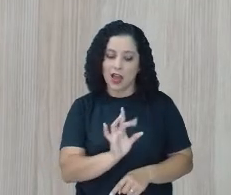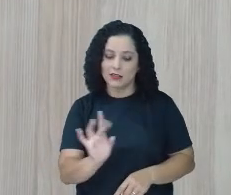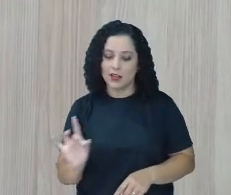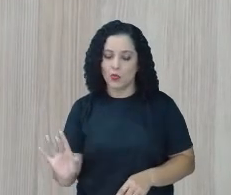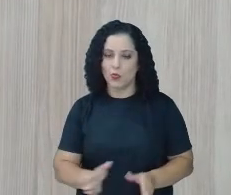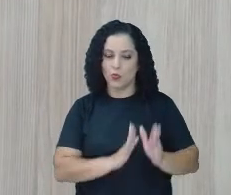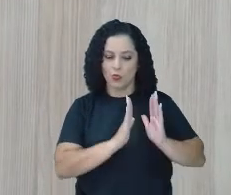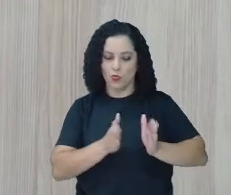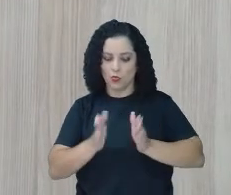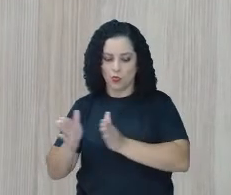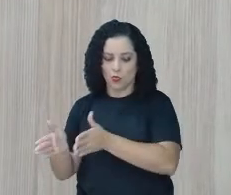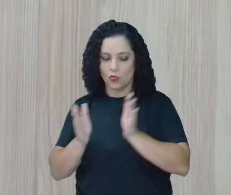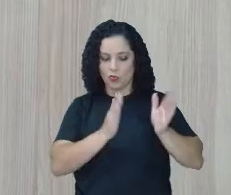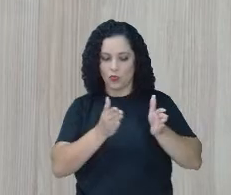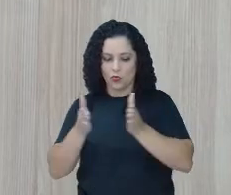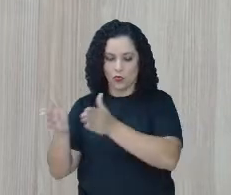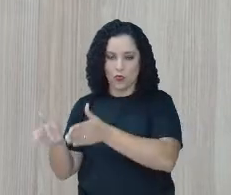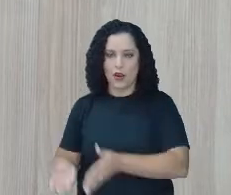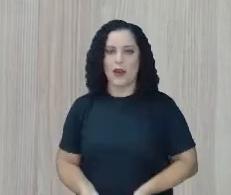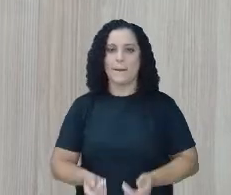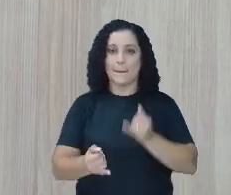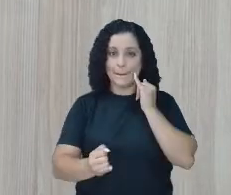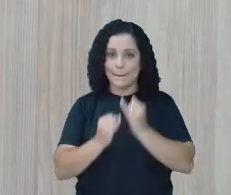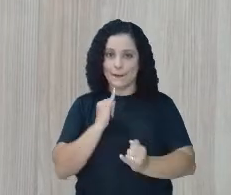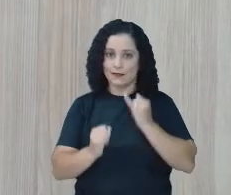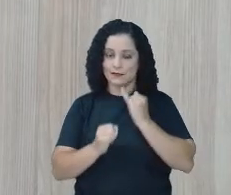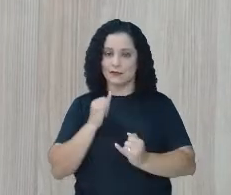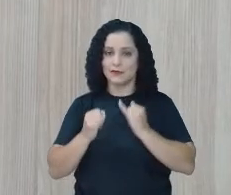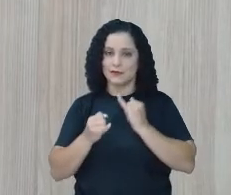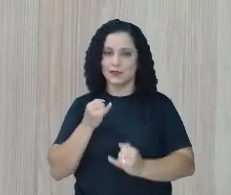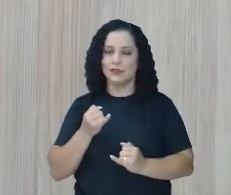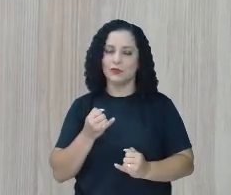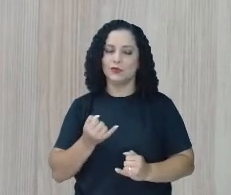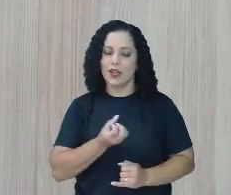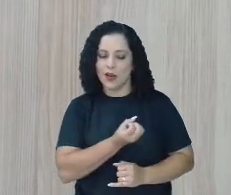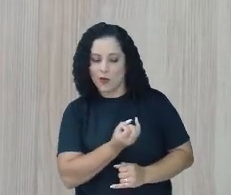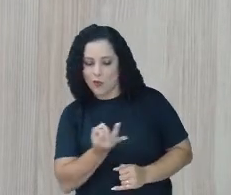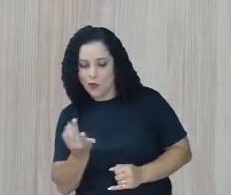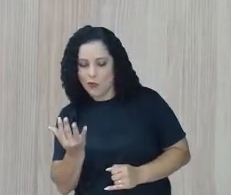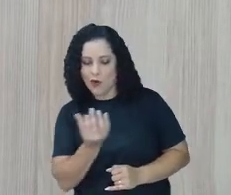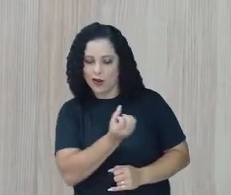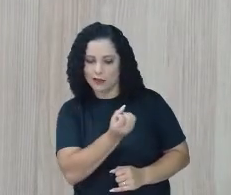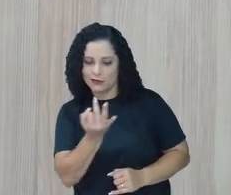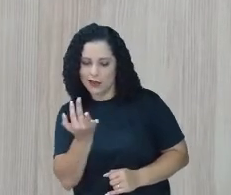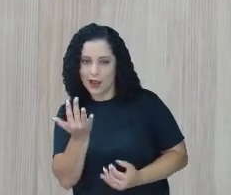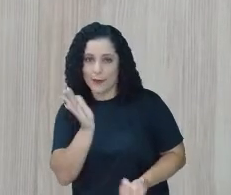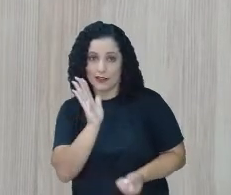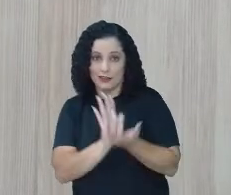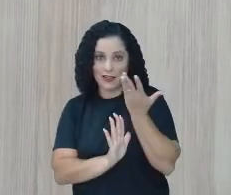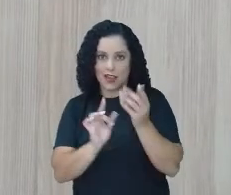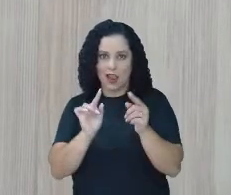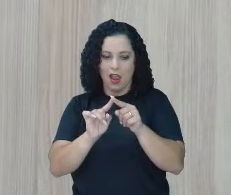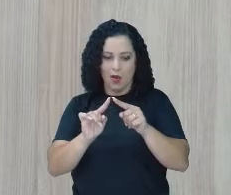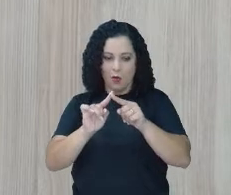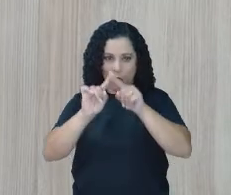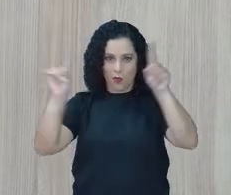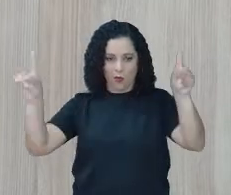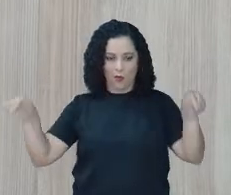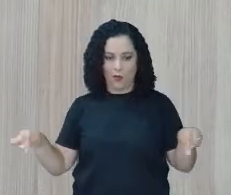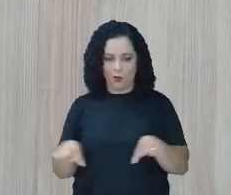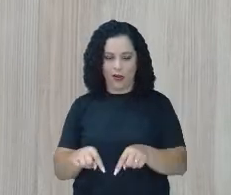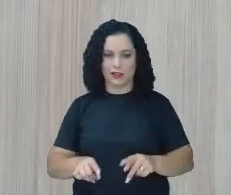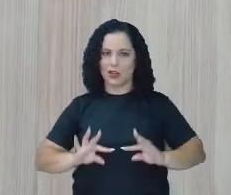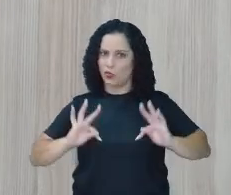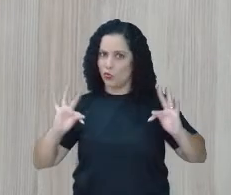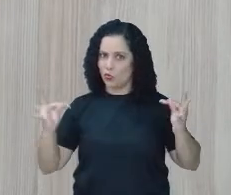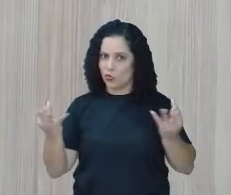são idênticos, tá bom? Os bloquinhos que a gente contou para formar esse bloco maior, eles são blocos